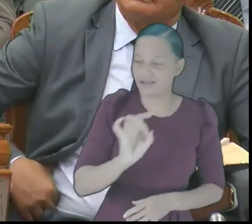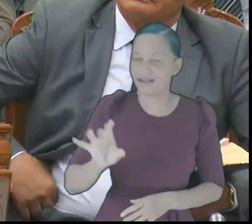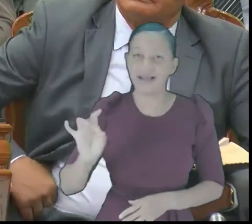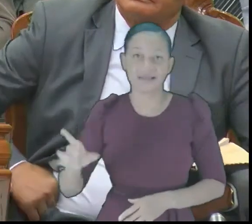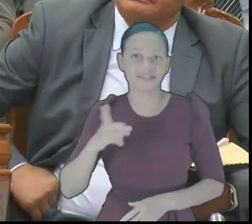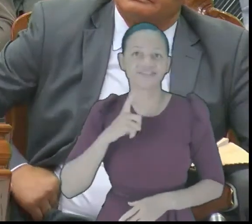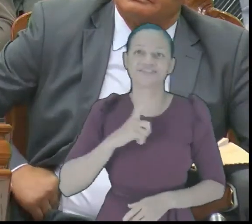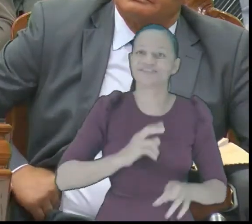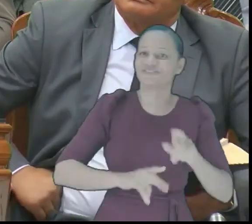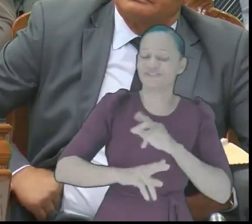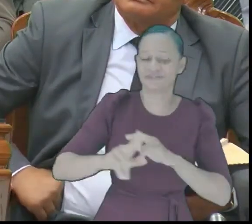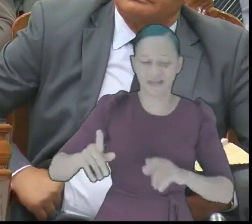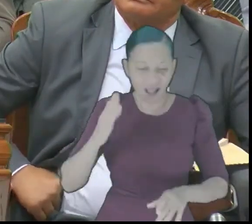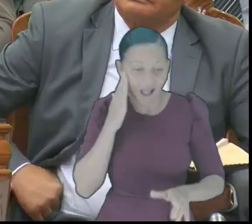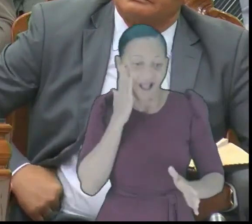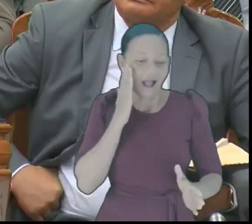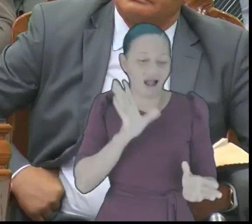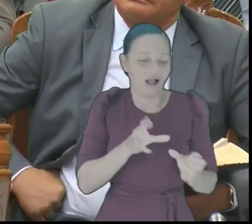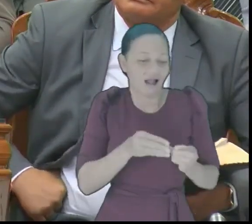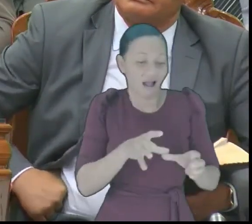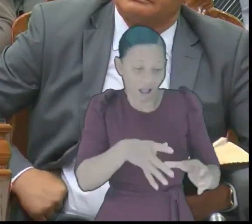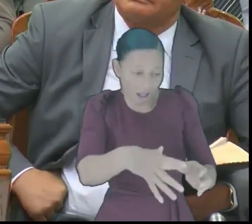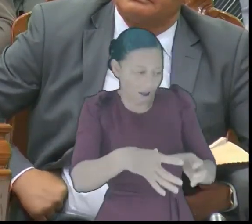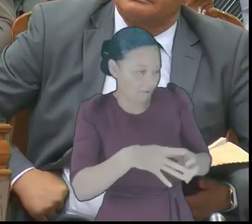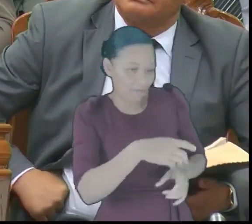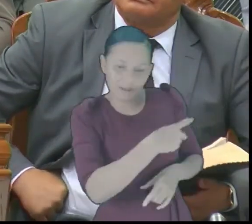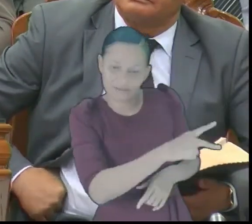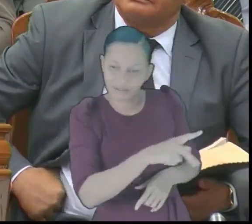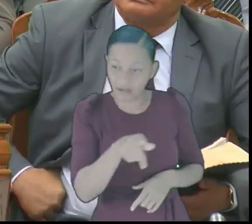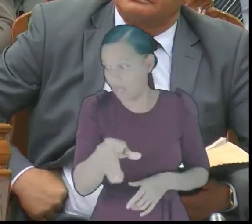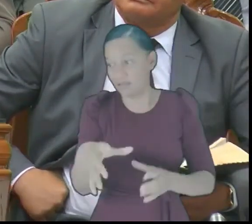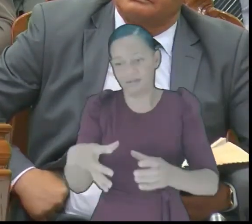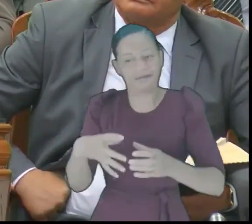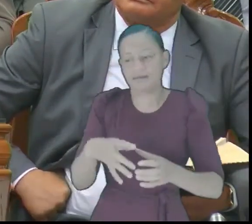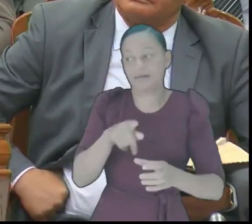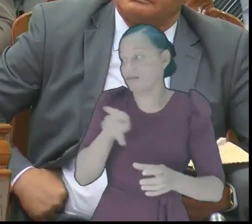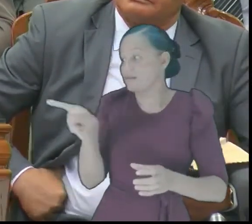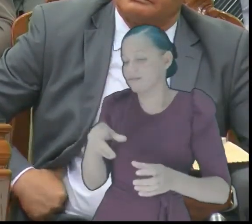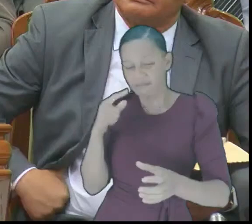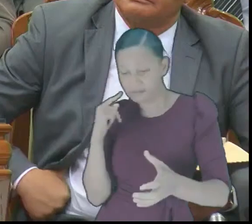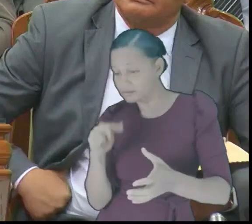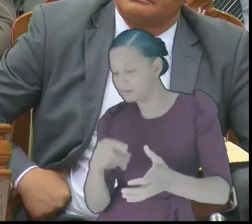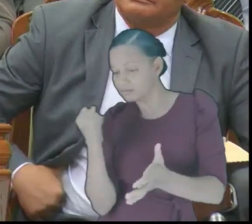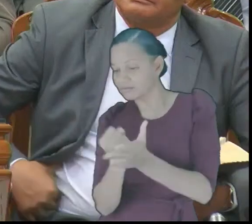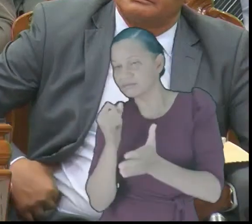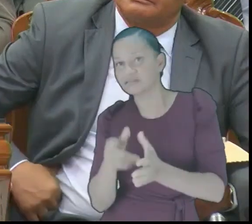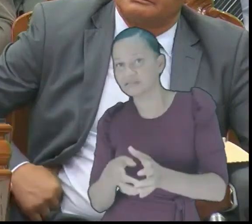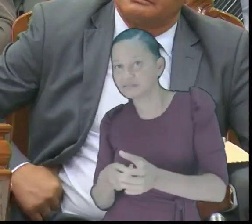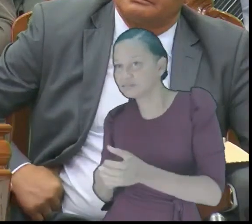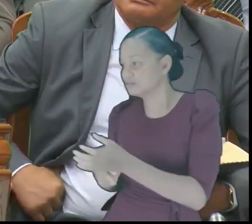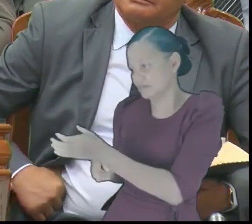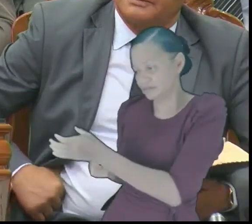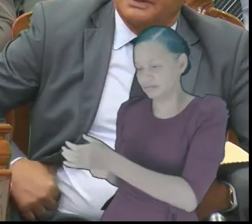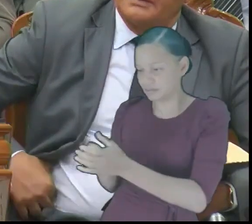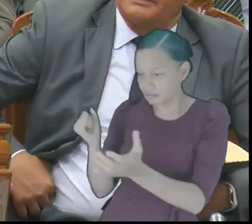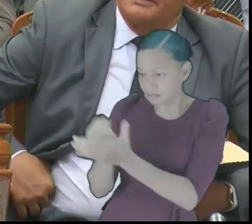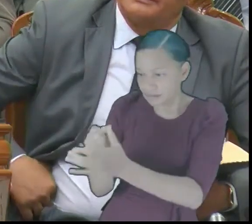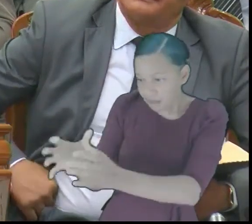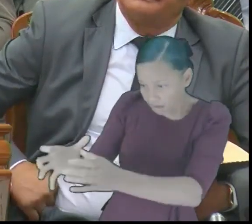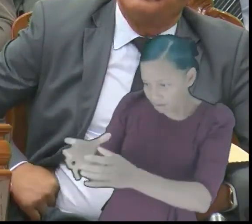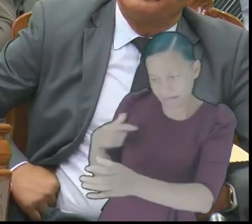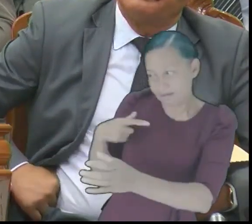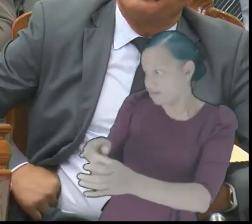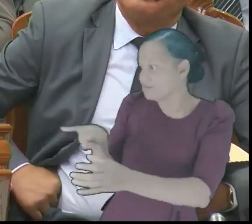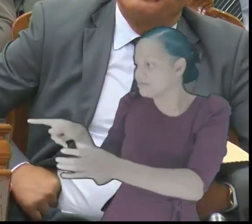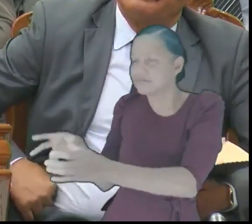seu. Aí, se outra pessoa chegasse, quando olhasse, dizia, essa mercadoria não é minha,